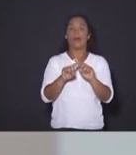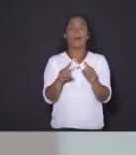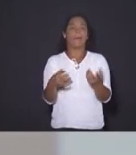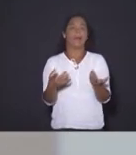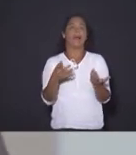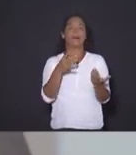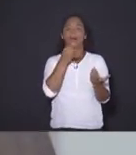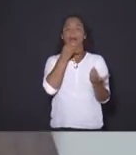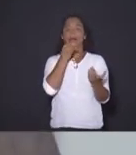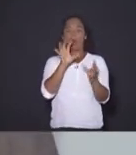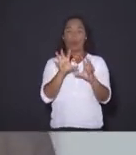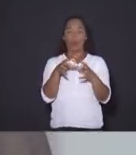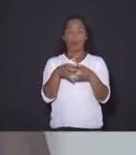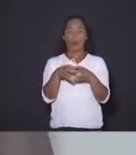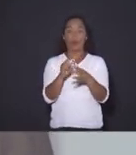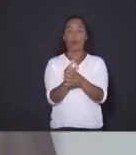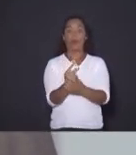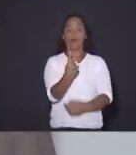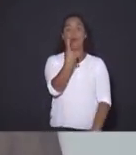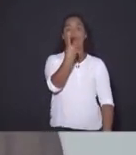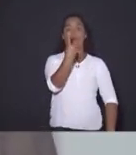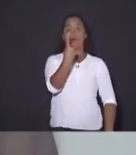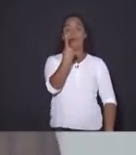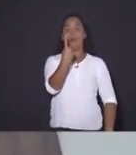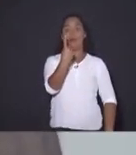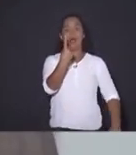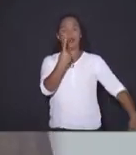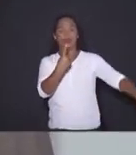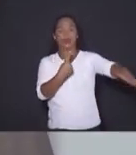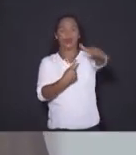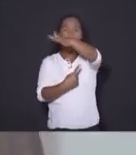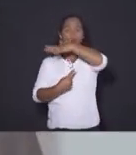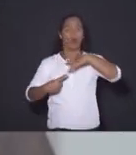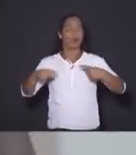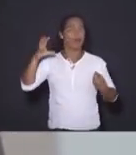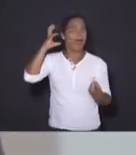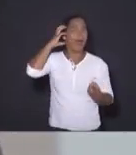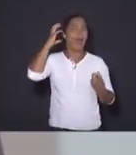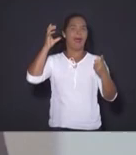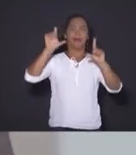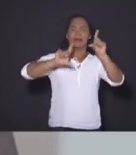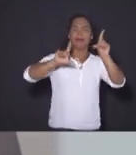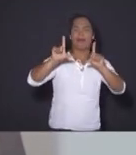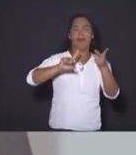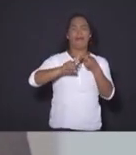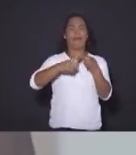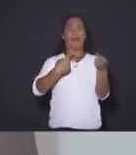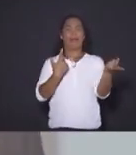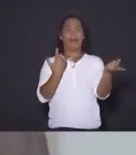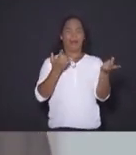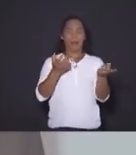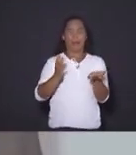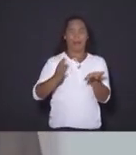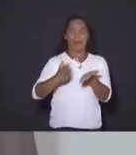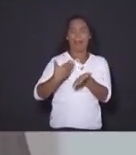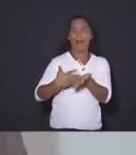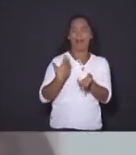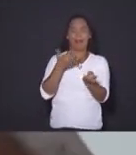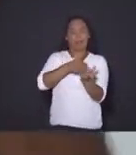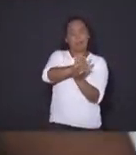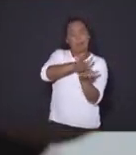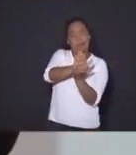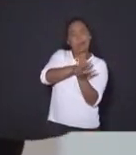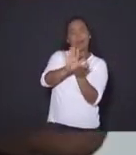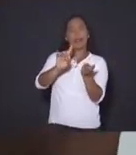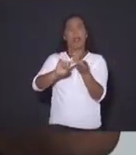único grupo empresarial sendo dono de rádio televisão editora é mídia impressa e